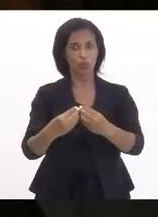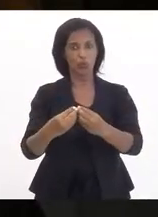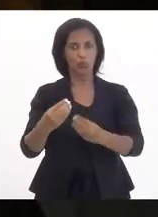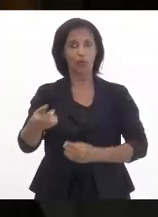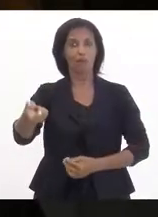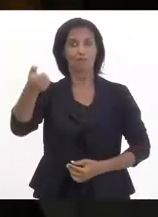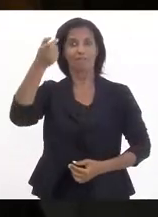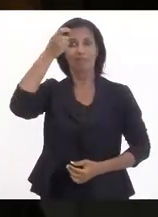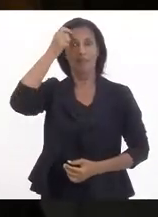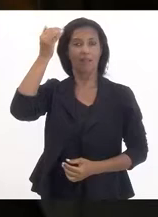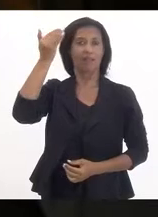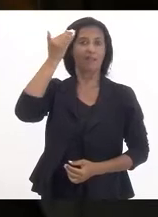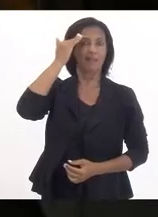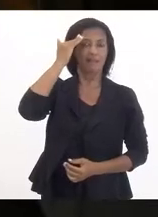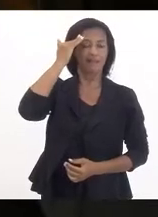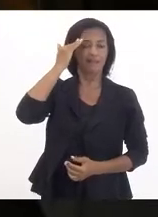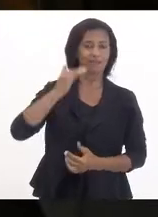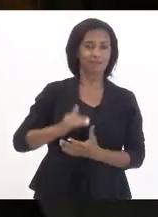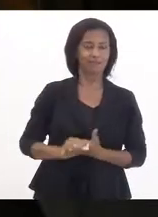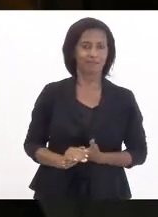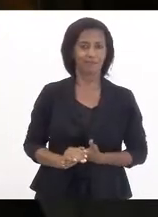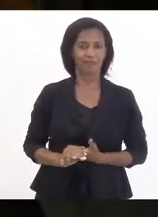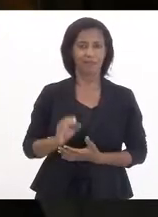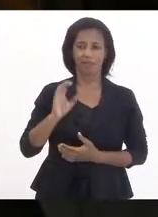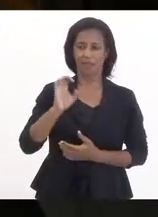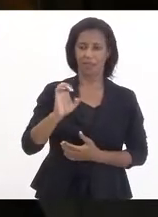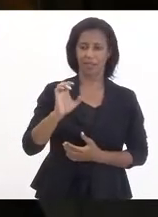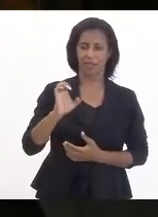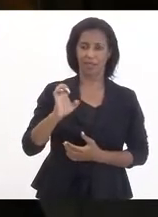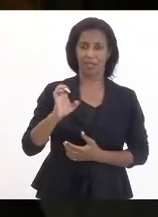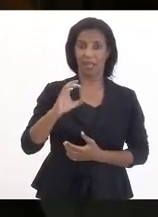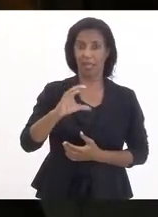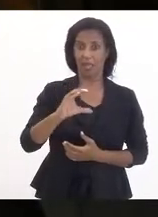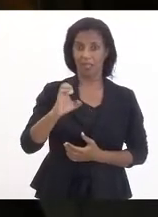entendendo. A SEDAI